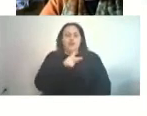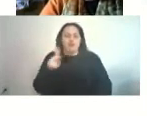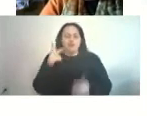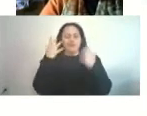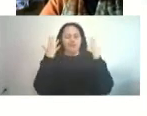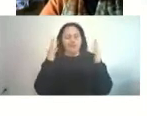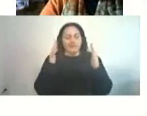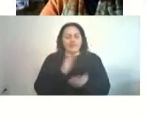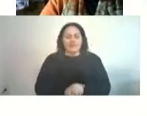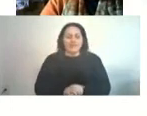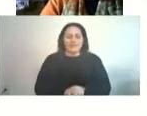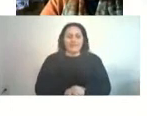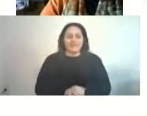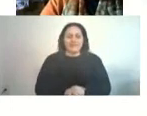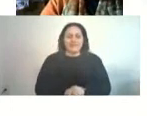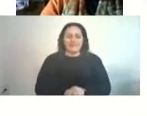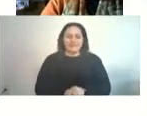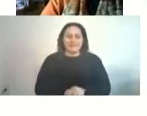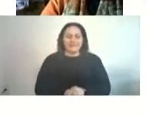por isso.